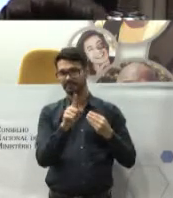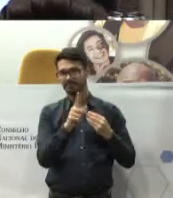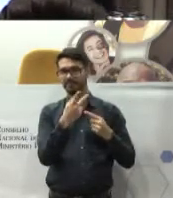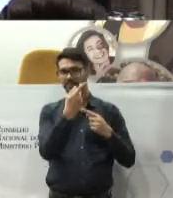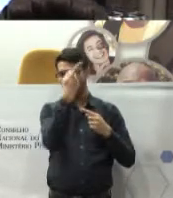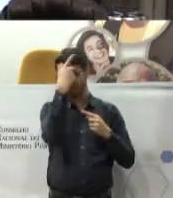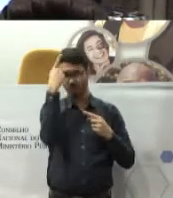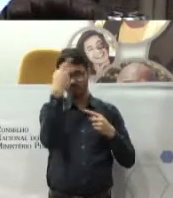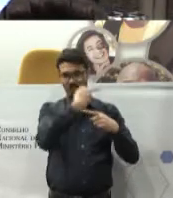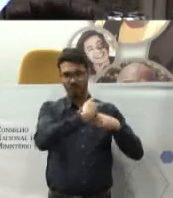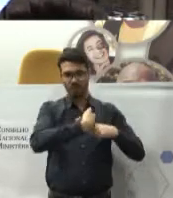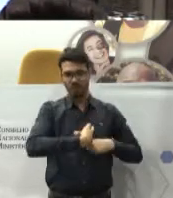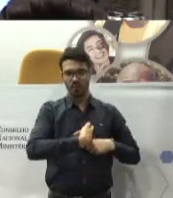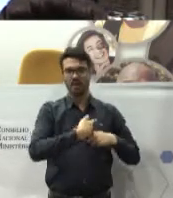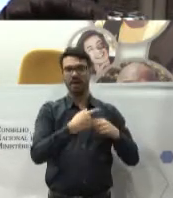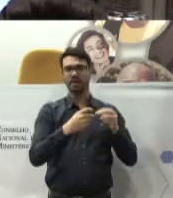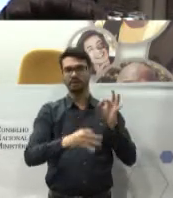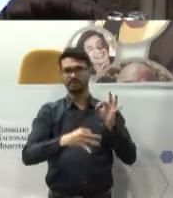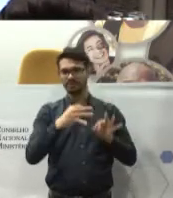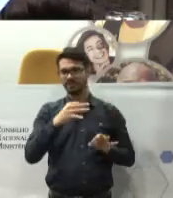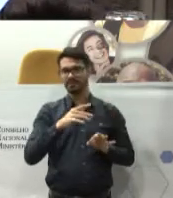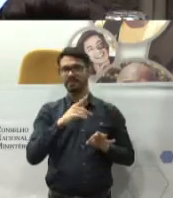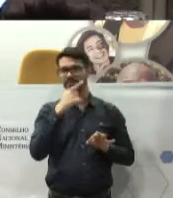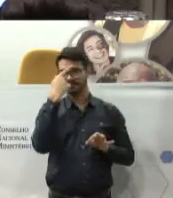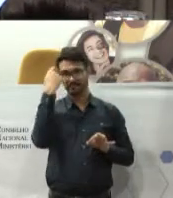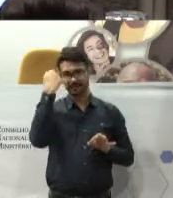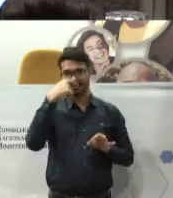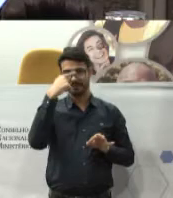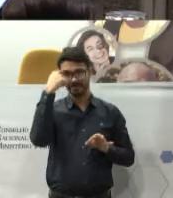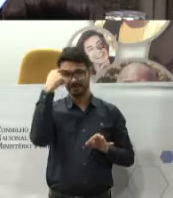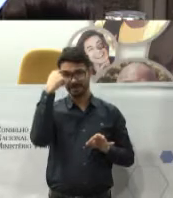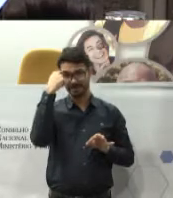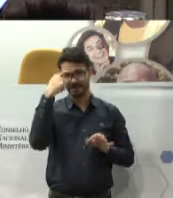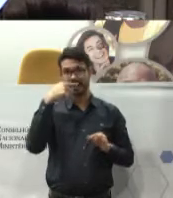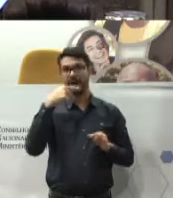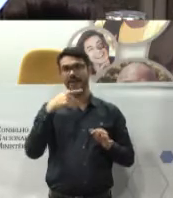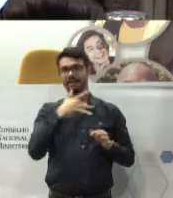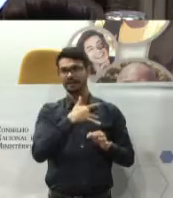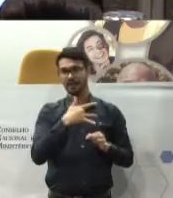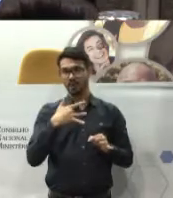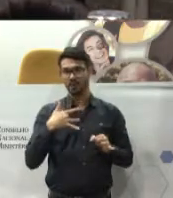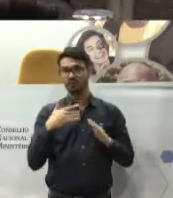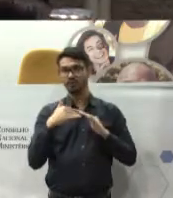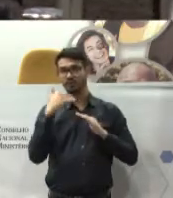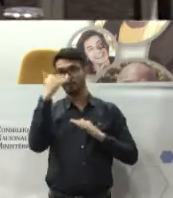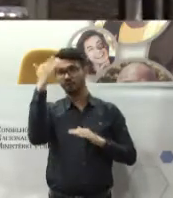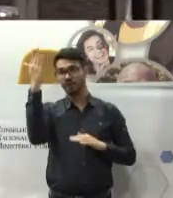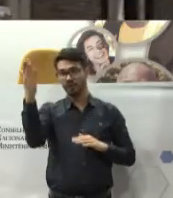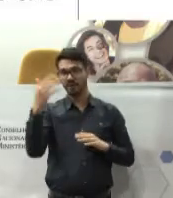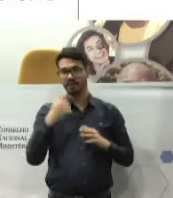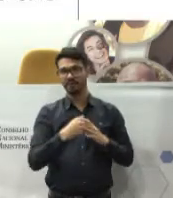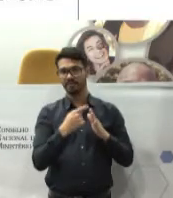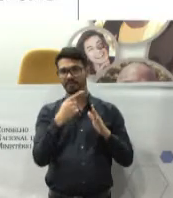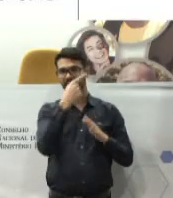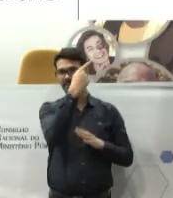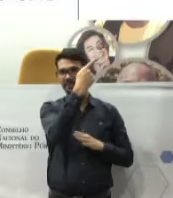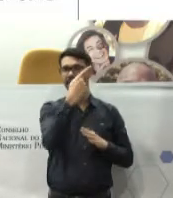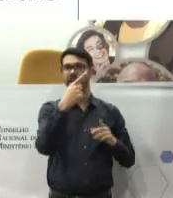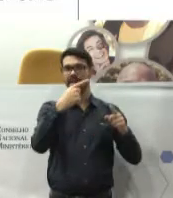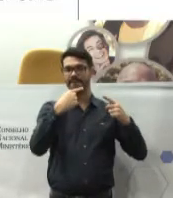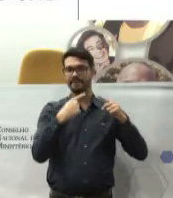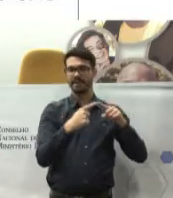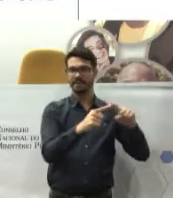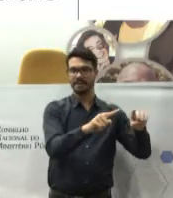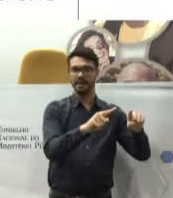procura. A gente tem que pensar a saúde exatamente fora do elevador, como dizia o Zaffaroni, e pensar a saúde nesses termos. Para enfrentar